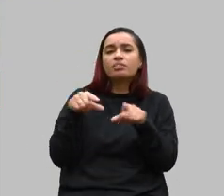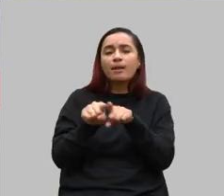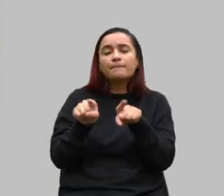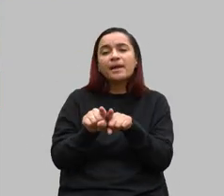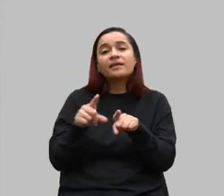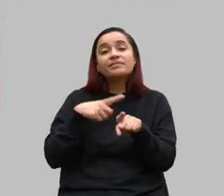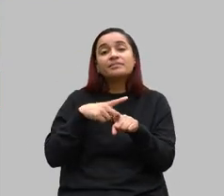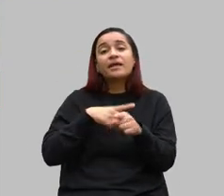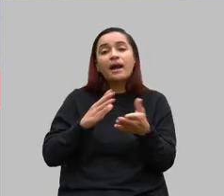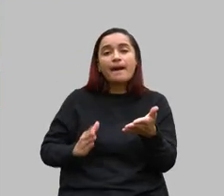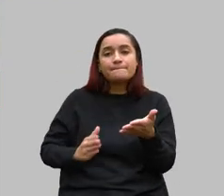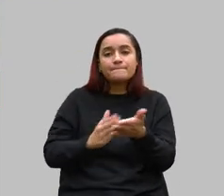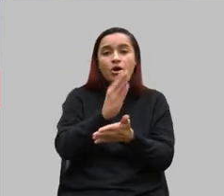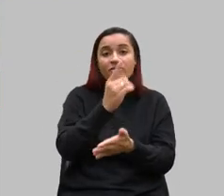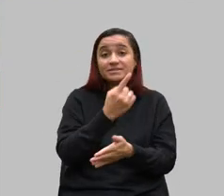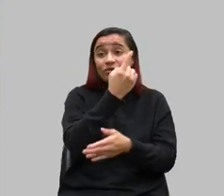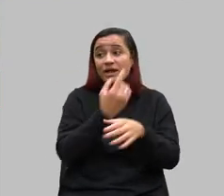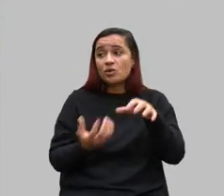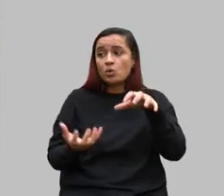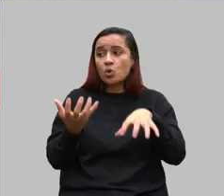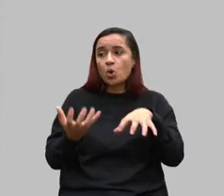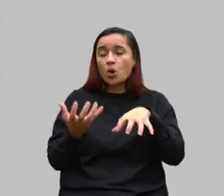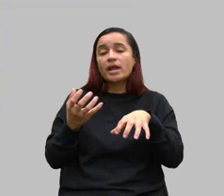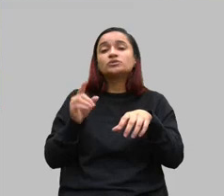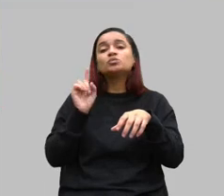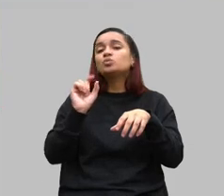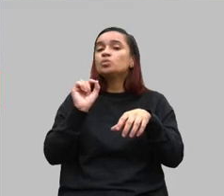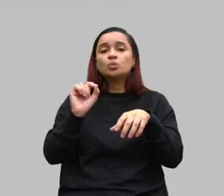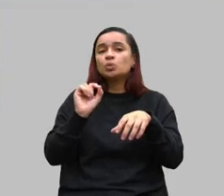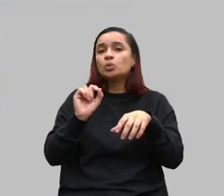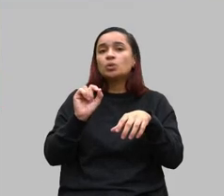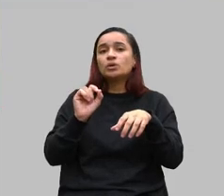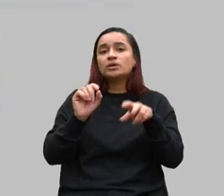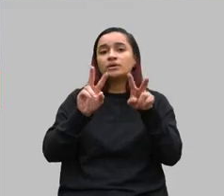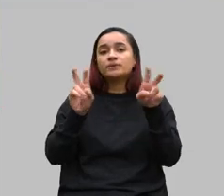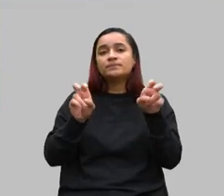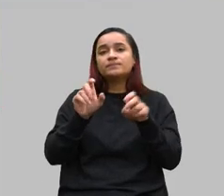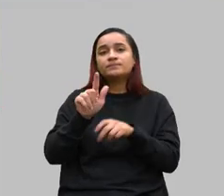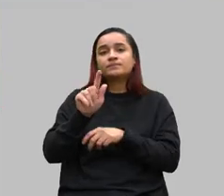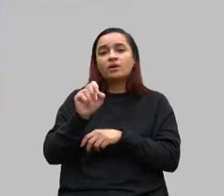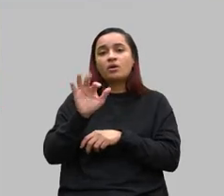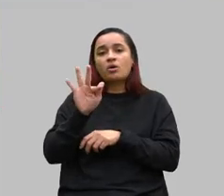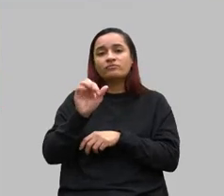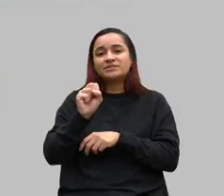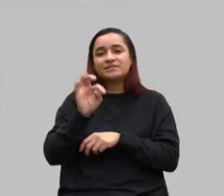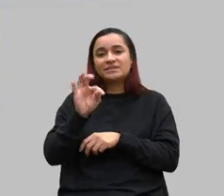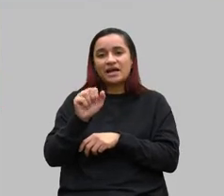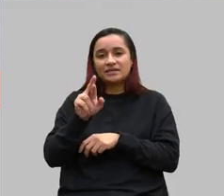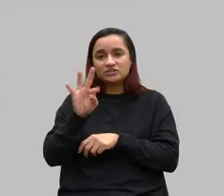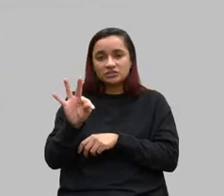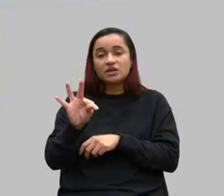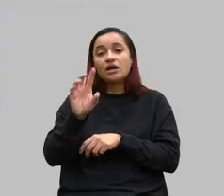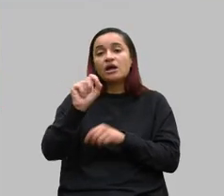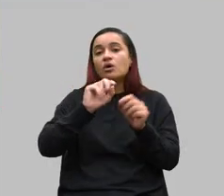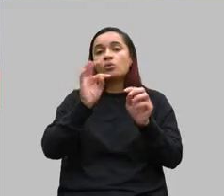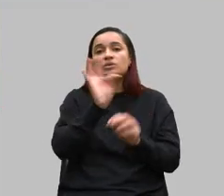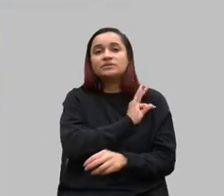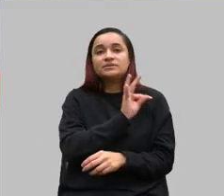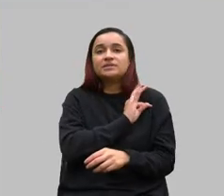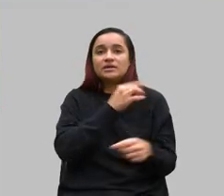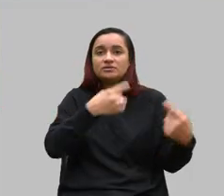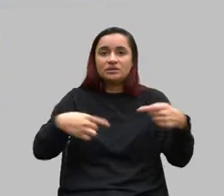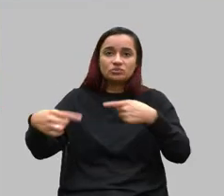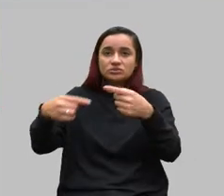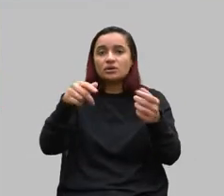aprovação do congresso nacional da qual Fiz parte como técnico das discussões quando o Senador José Serra